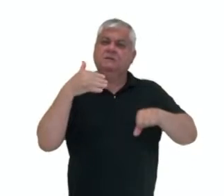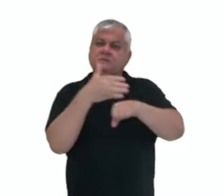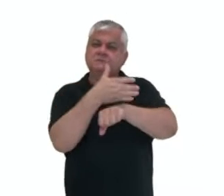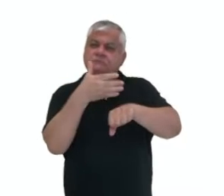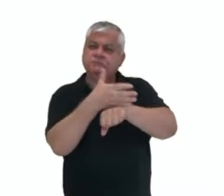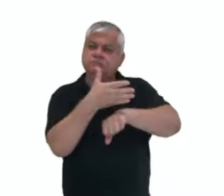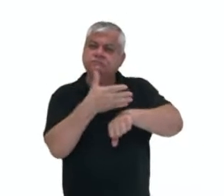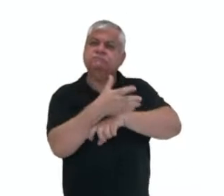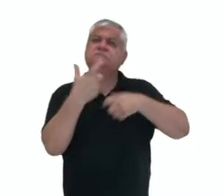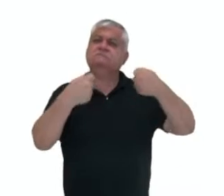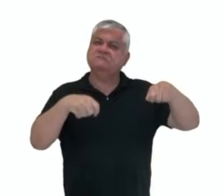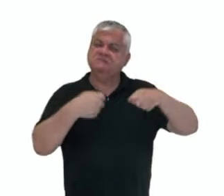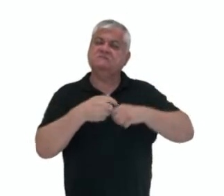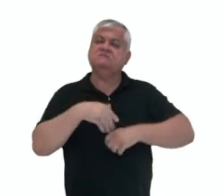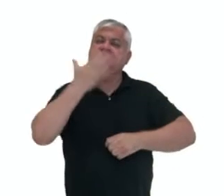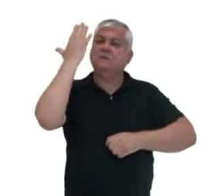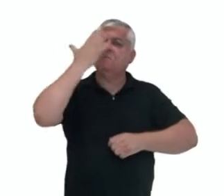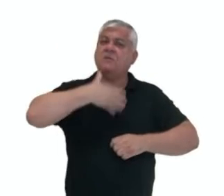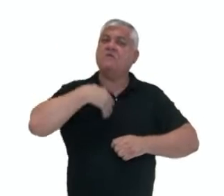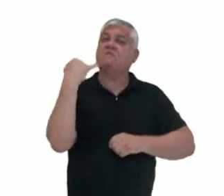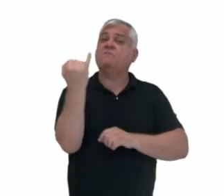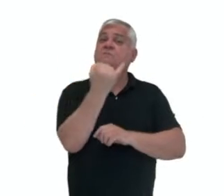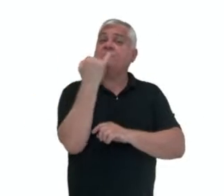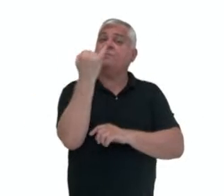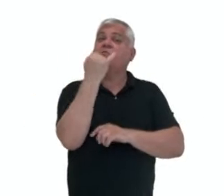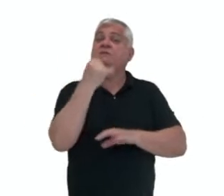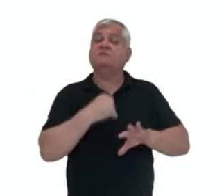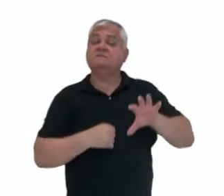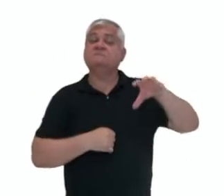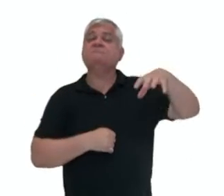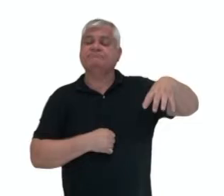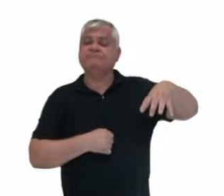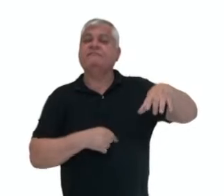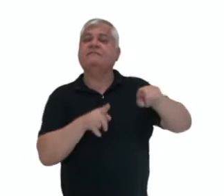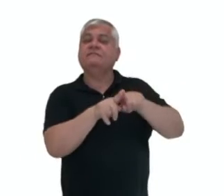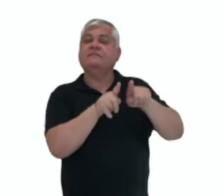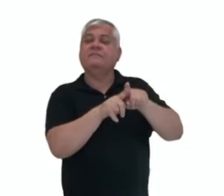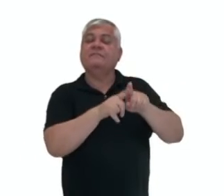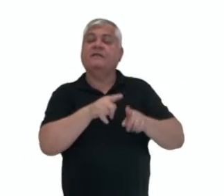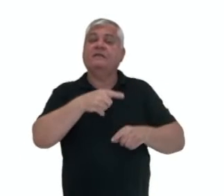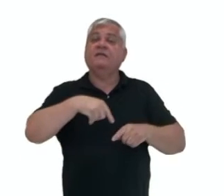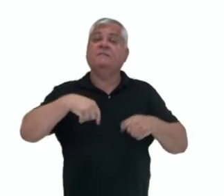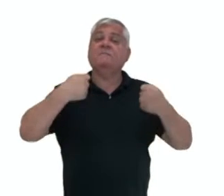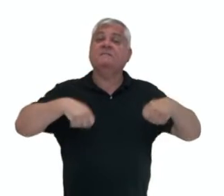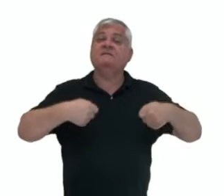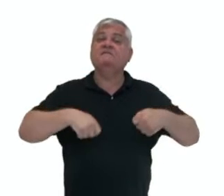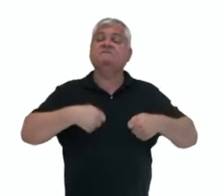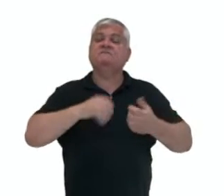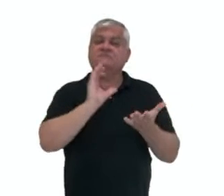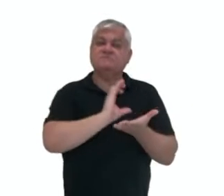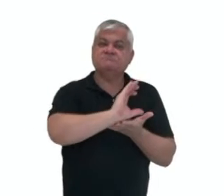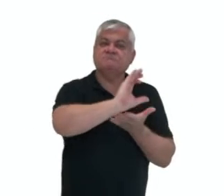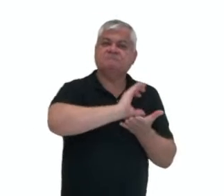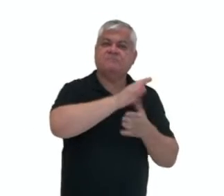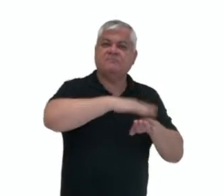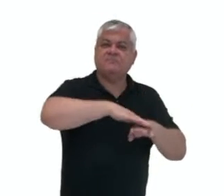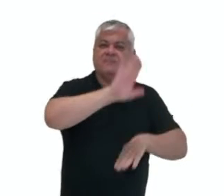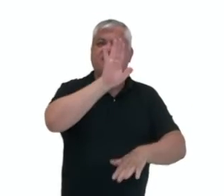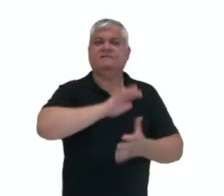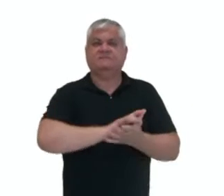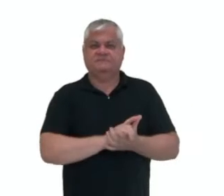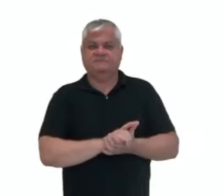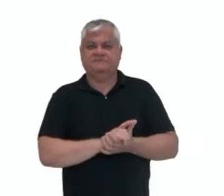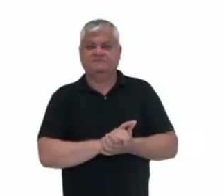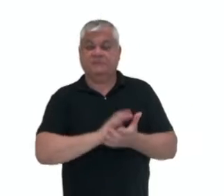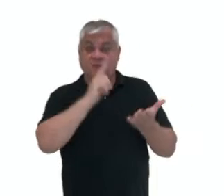espaços é testemunho de sua importância e da dimensão da necessidade de investimentos. Os livros